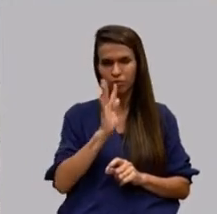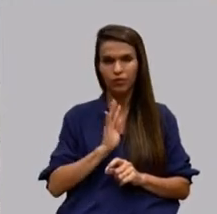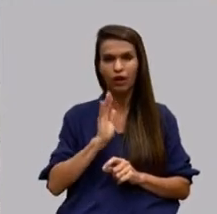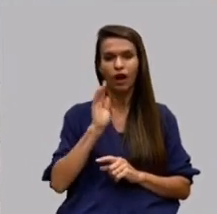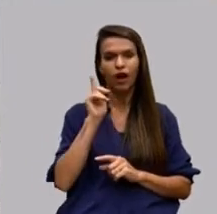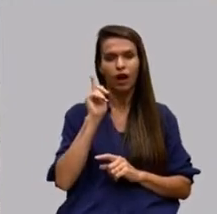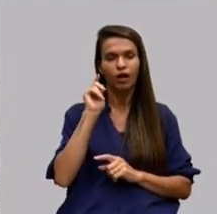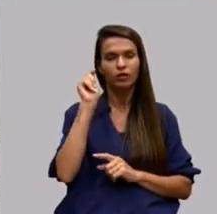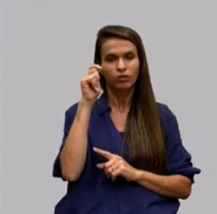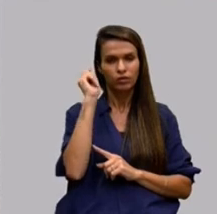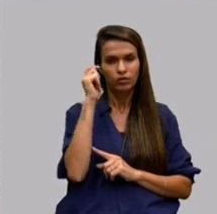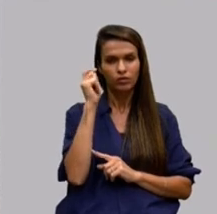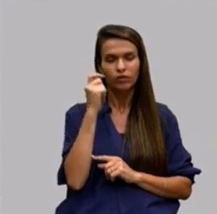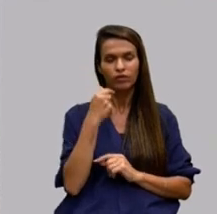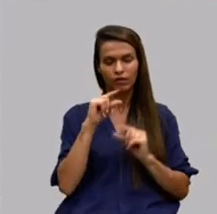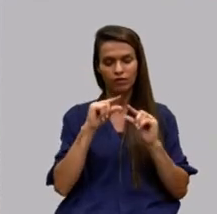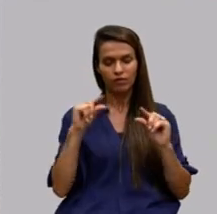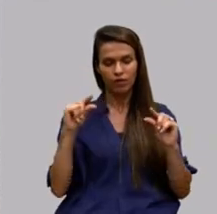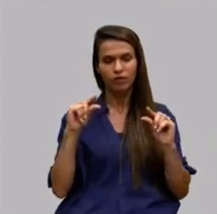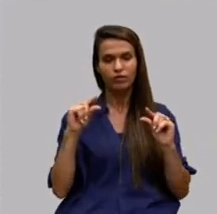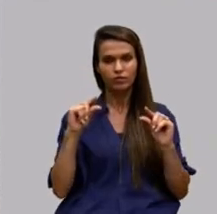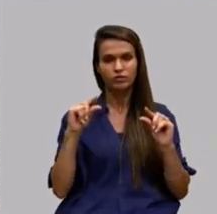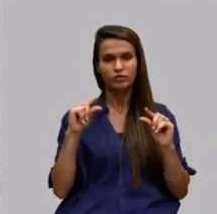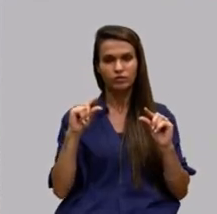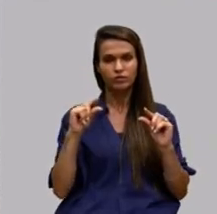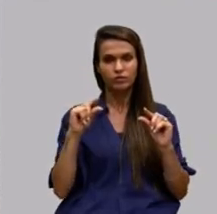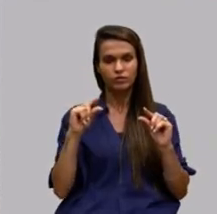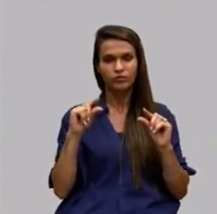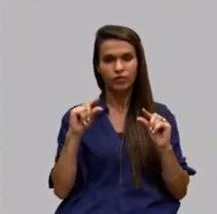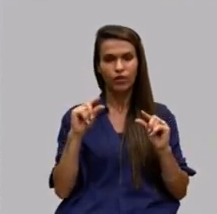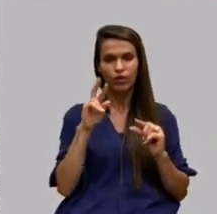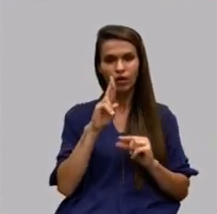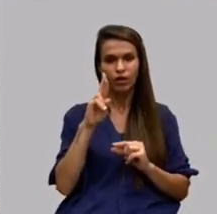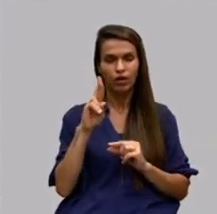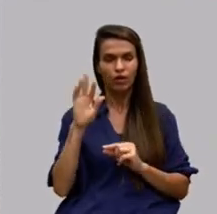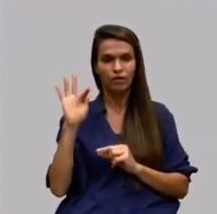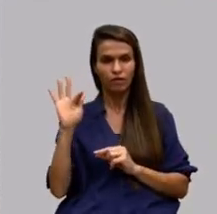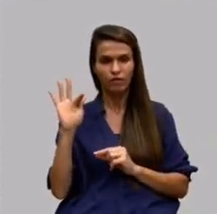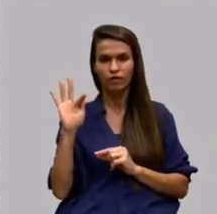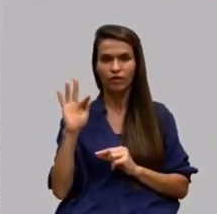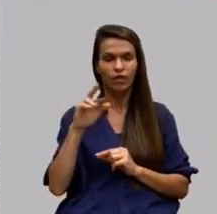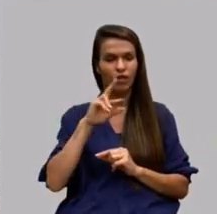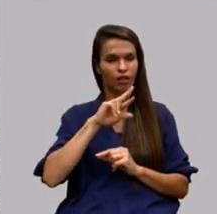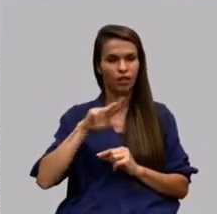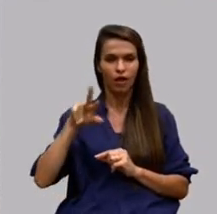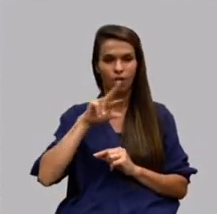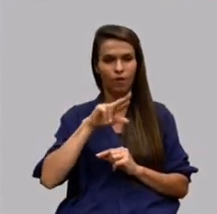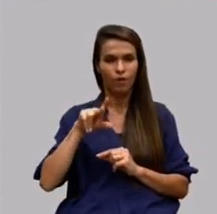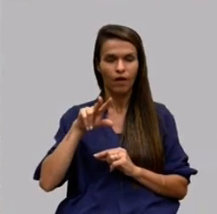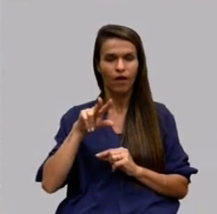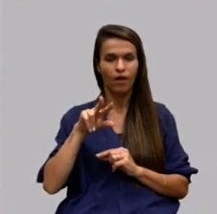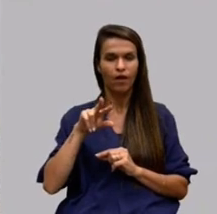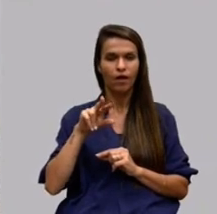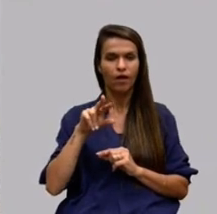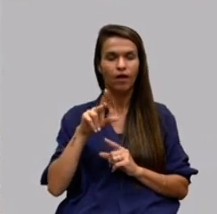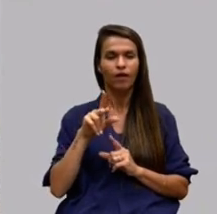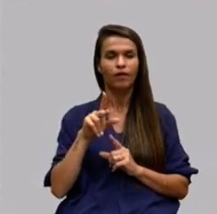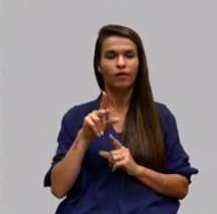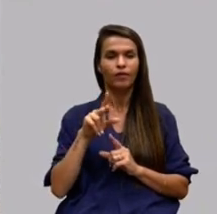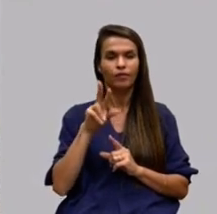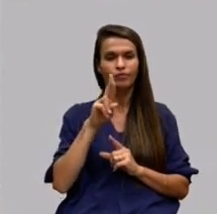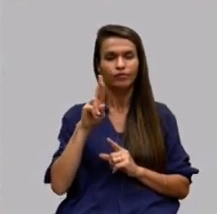uma frase básica. O regime de recuperação fiscal não é um regime e tampouco vai